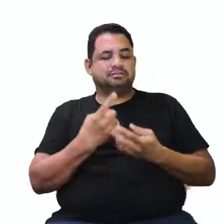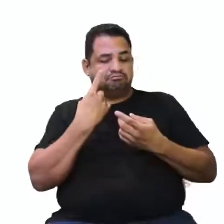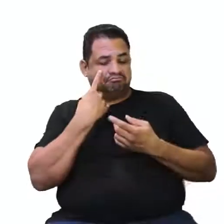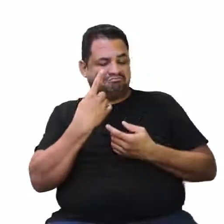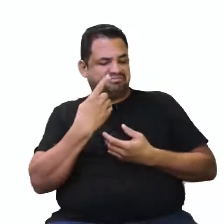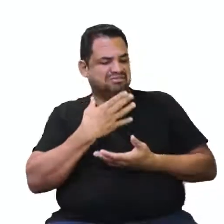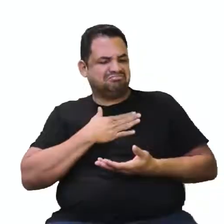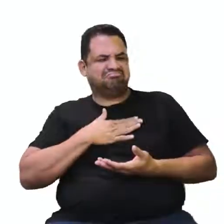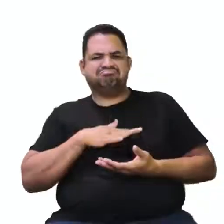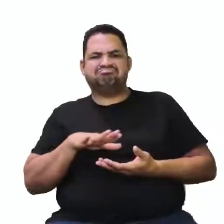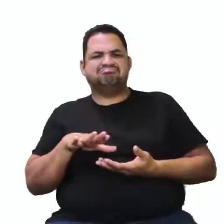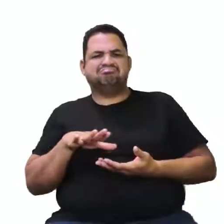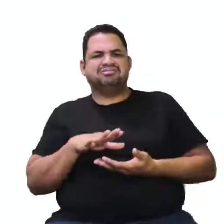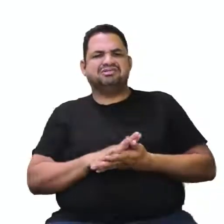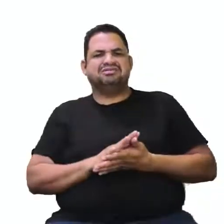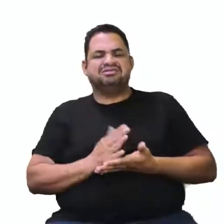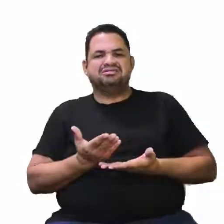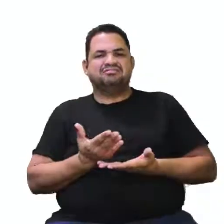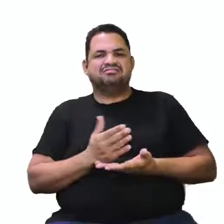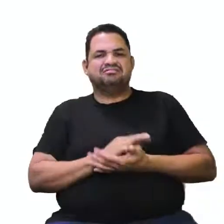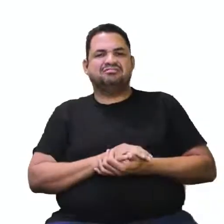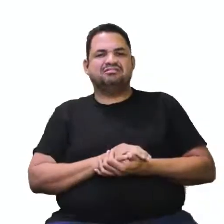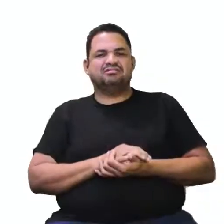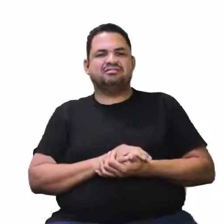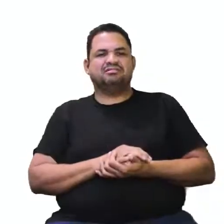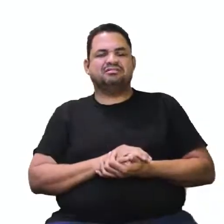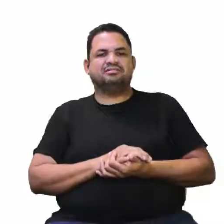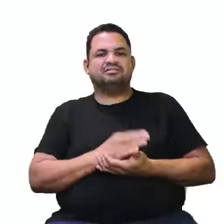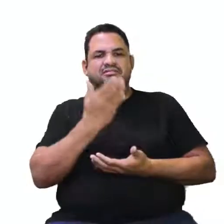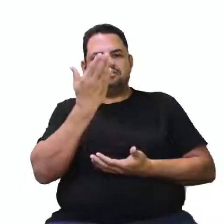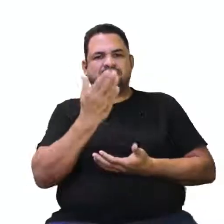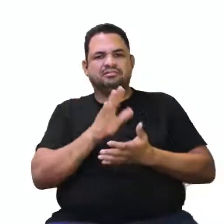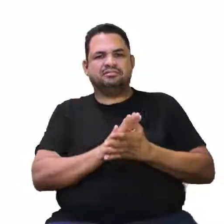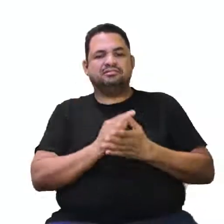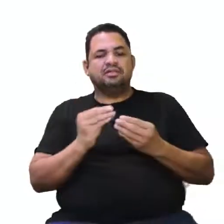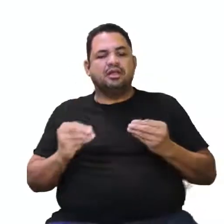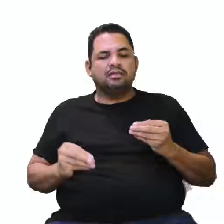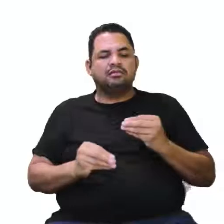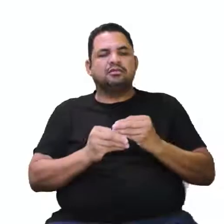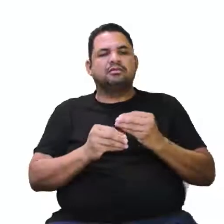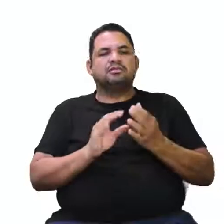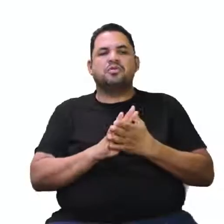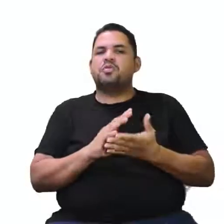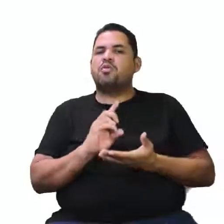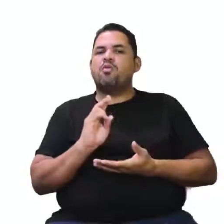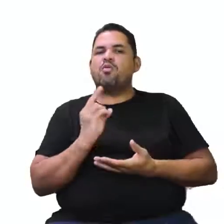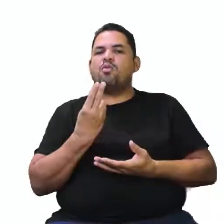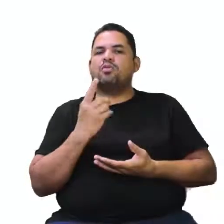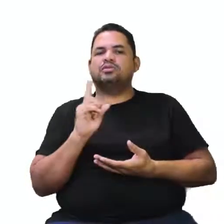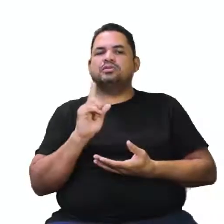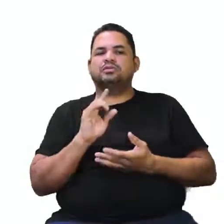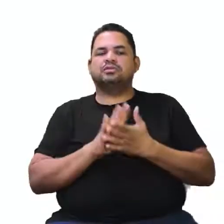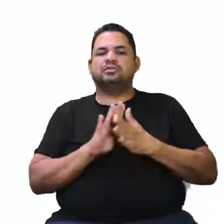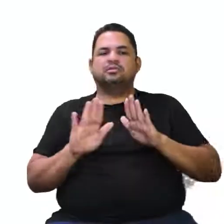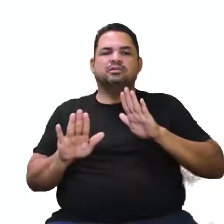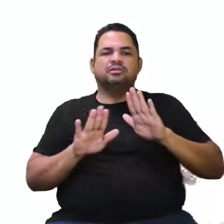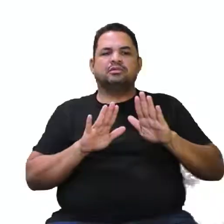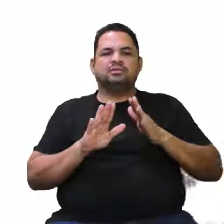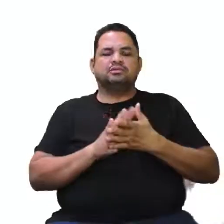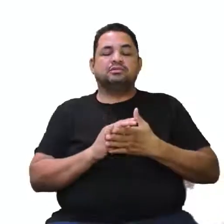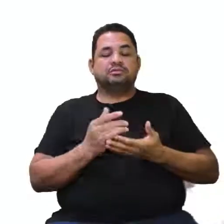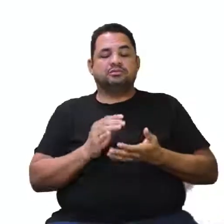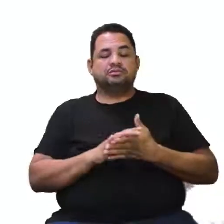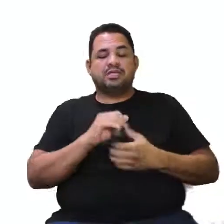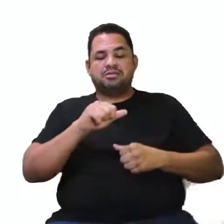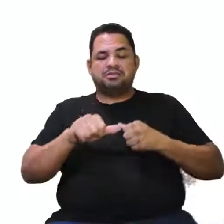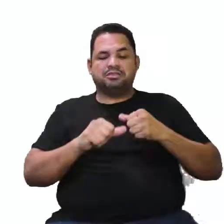se você está insatisfeito, né? Se esses campos aqui, eles são agregadores ou não. E o cuidado, né, para não virar